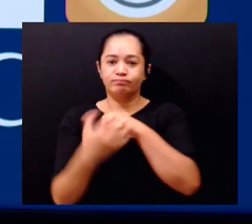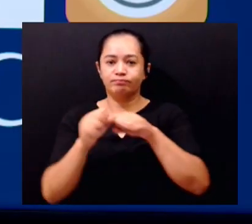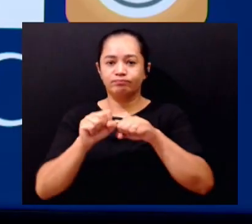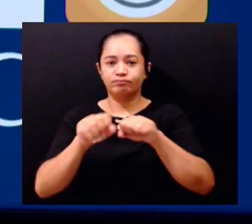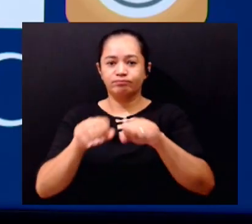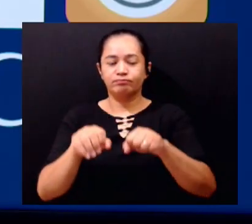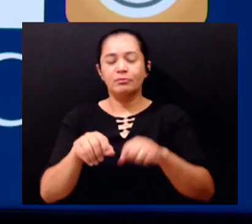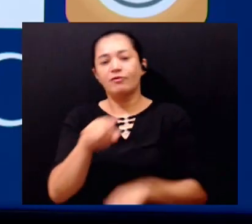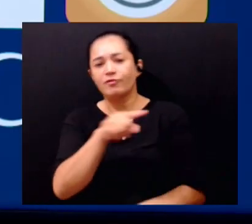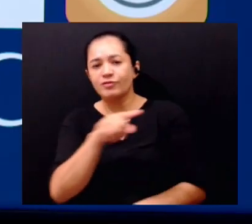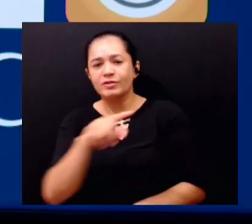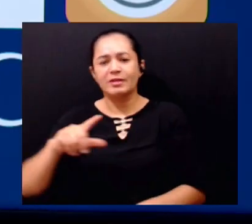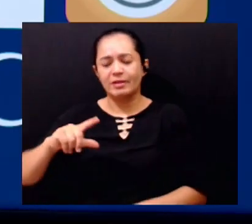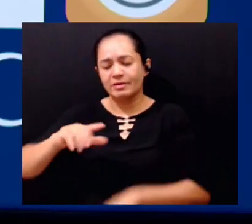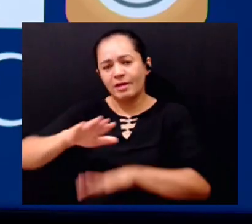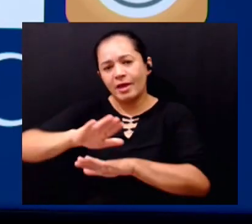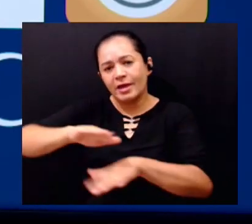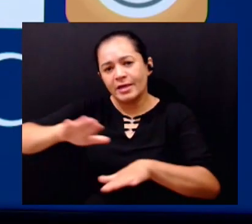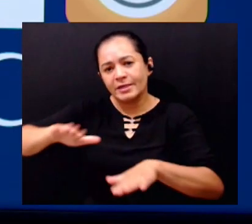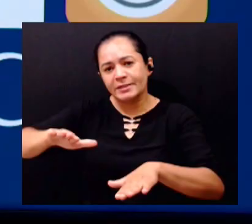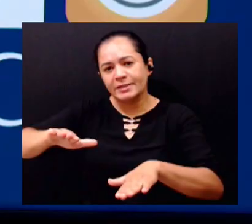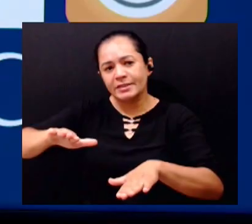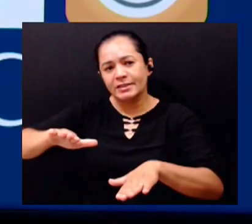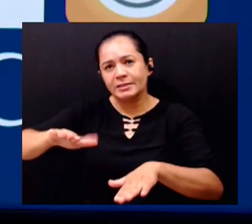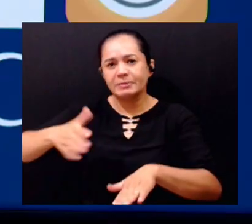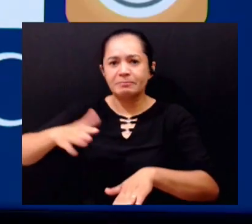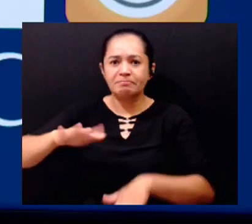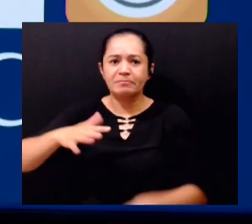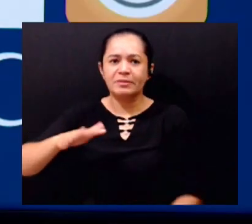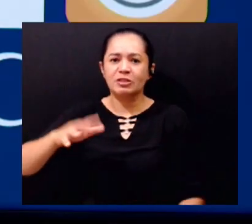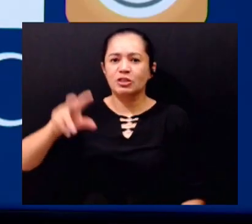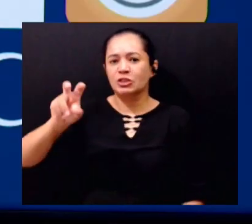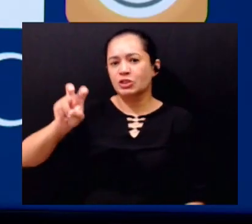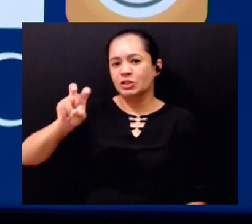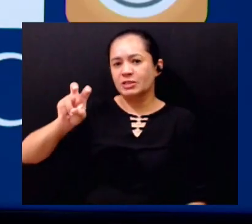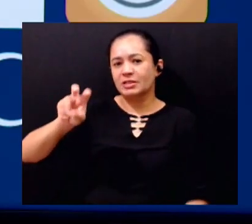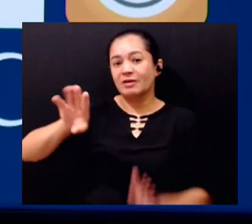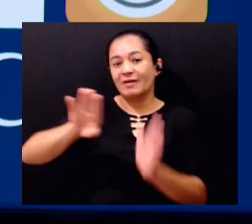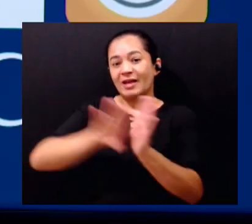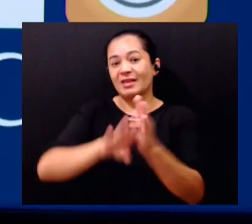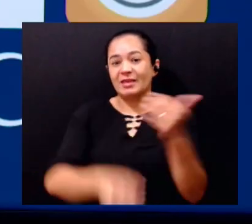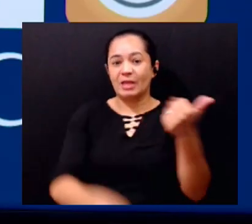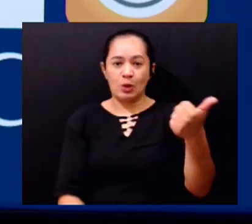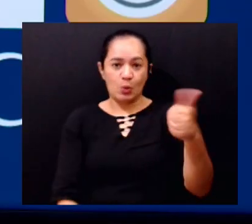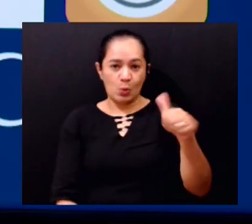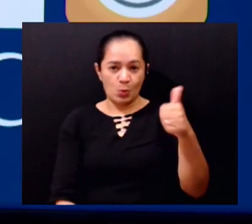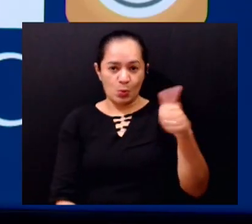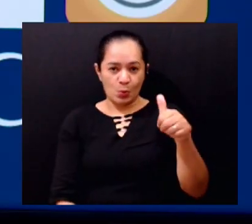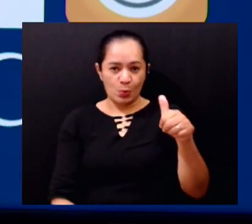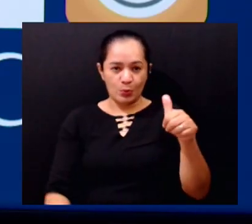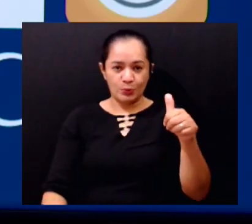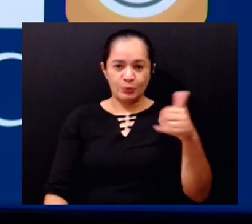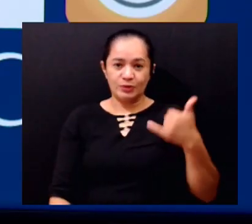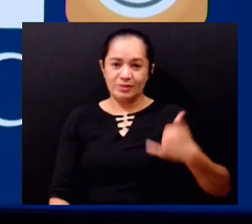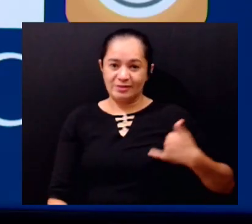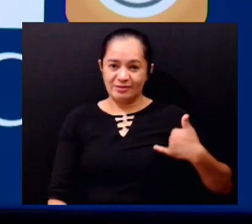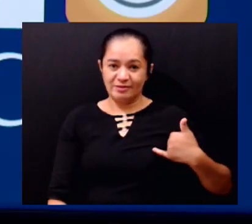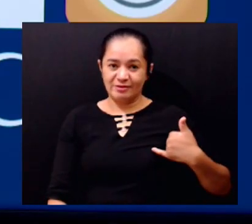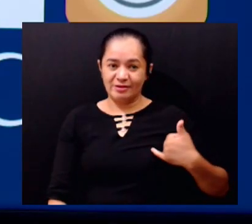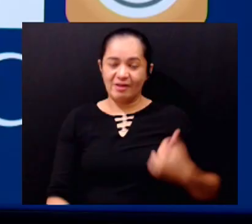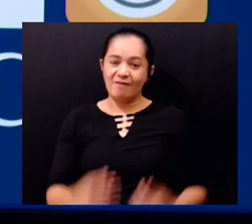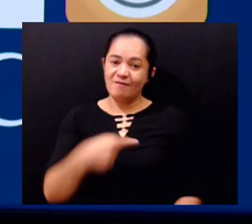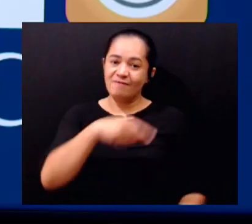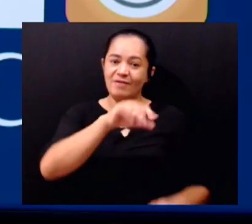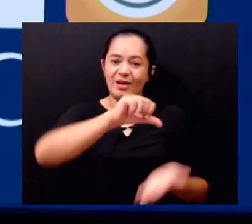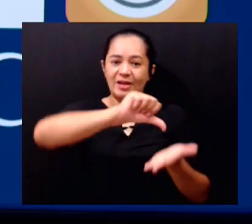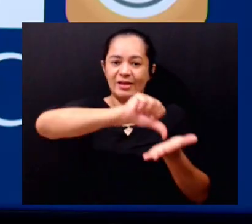criança nessa faixa etária, né, de 5 a 11 anos, então vá ao posto de saúde mais próximo da sua casa. Essas crianças que